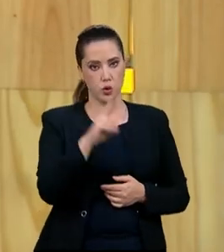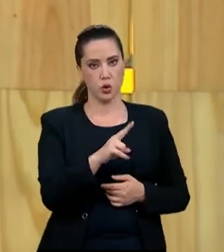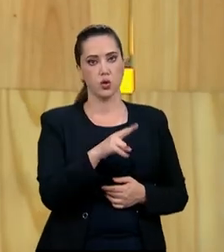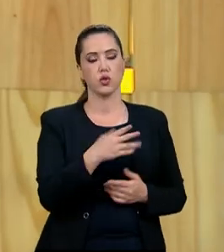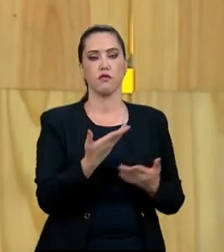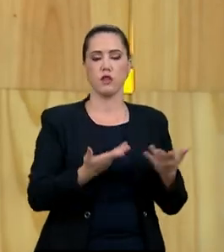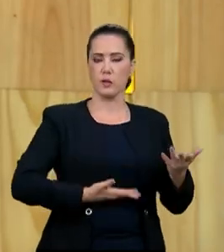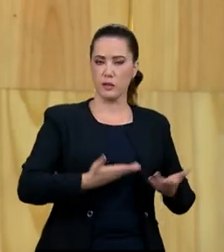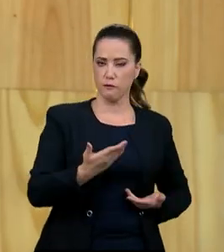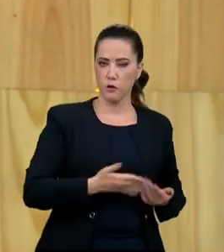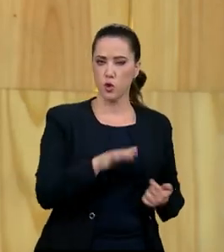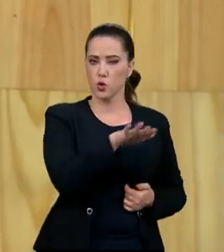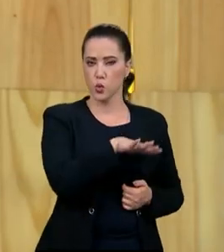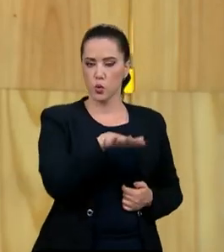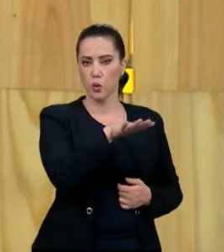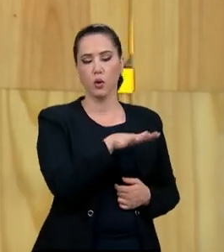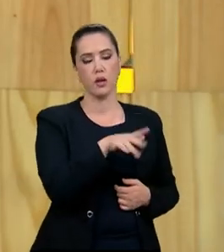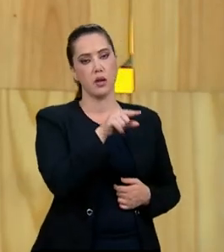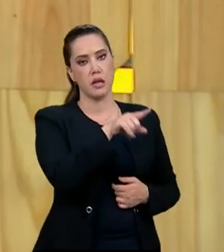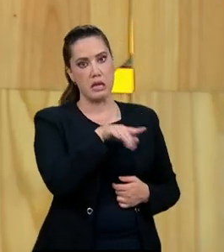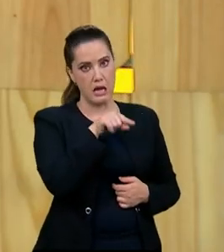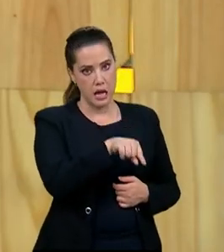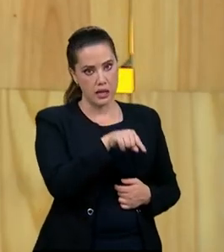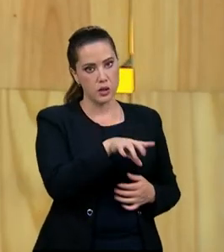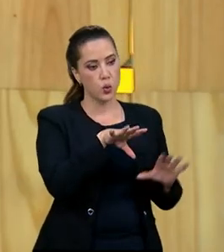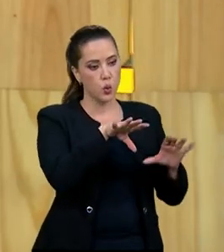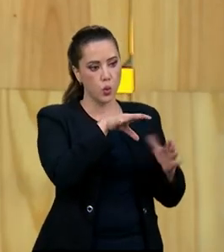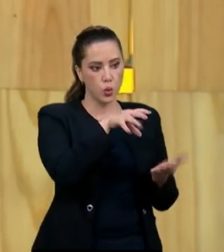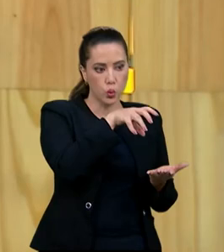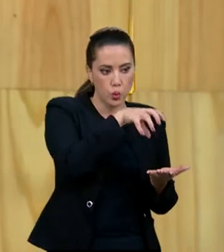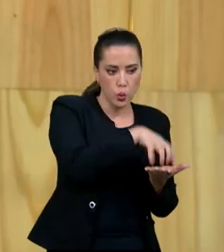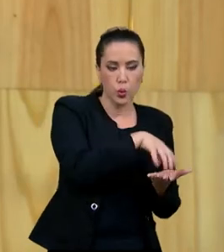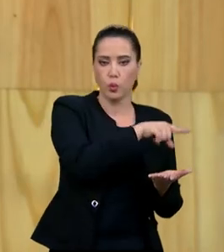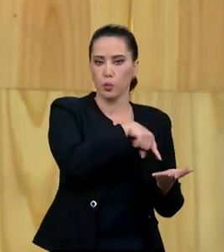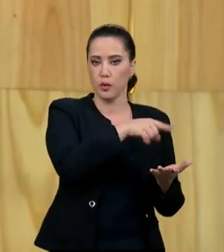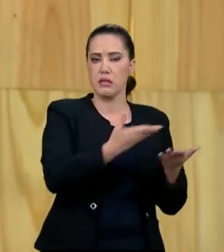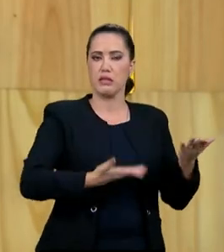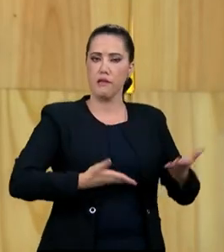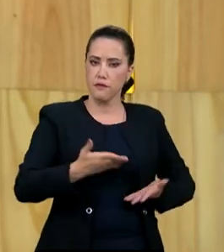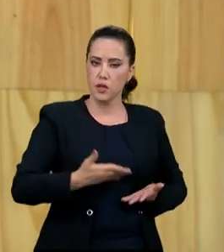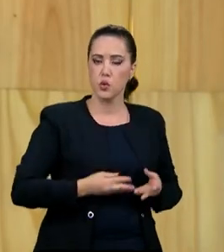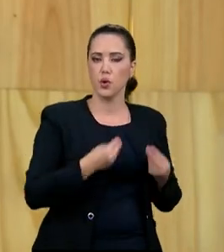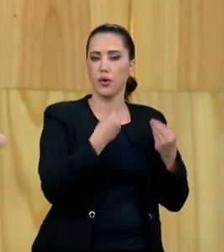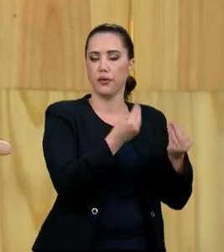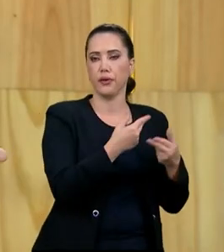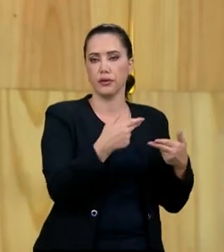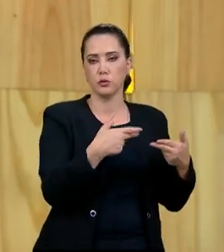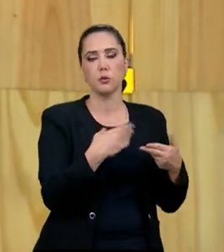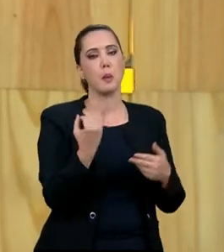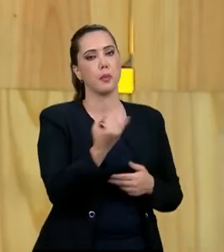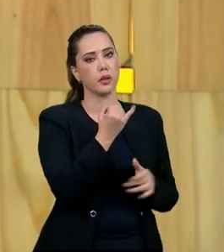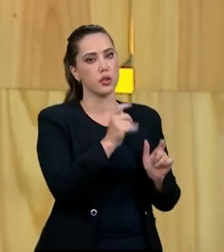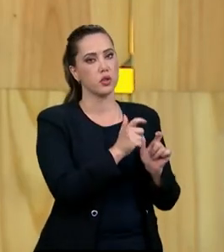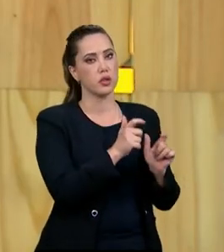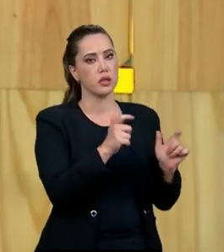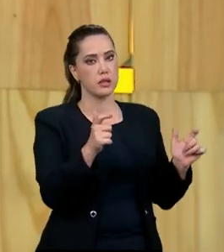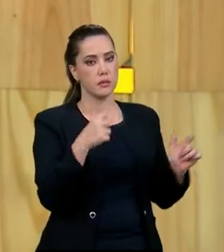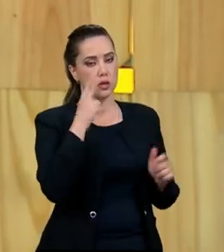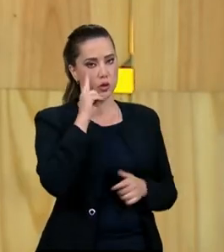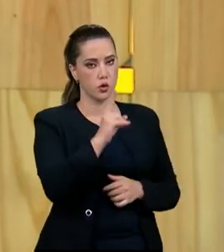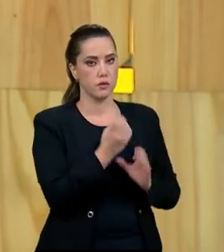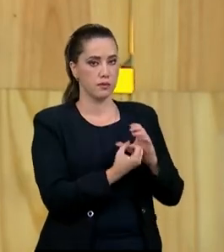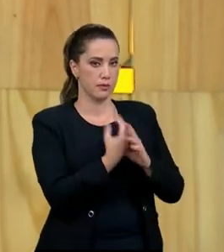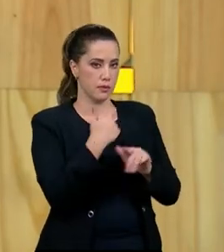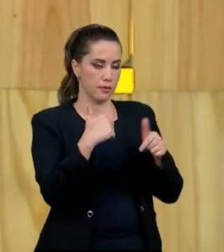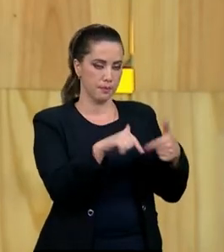empresa como um todo, ele realmente é um setor que tem se destacado muito, como você mesmo comentou. Nos últimos, quando a gente olha a geração de emprego